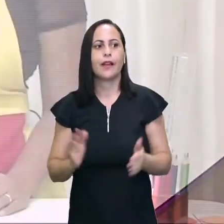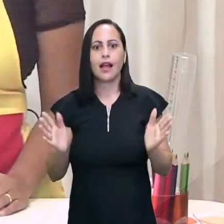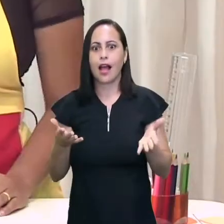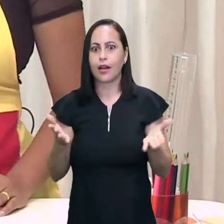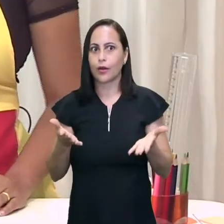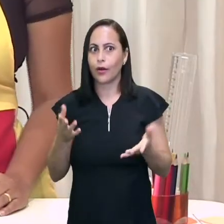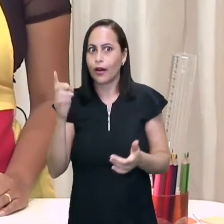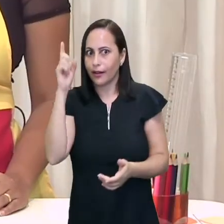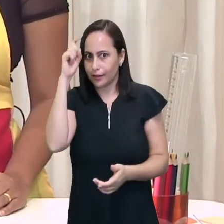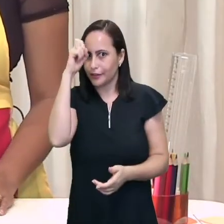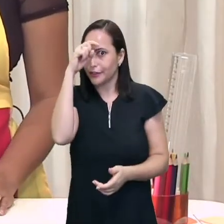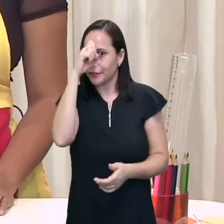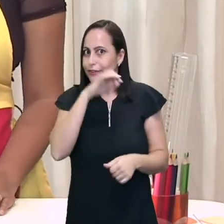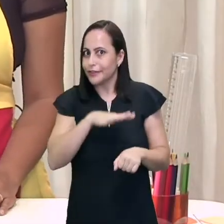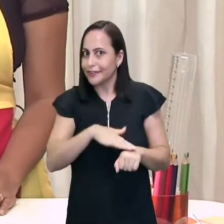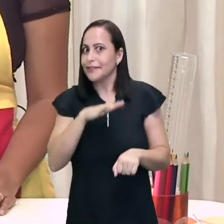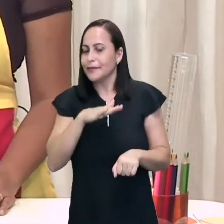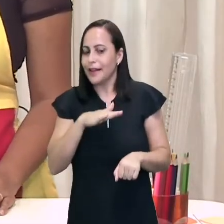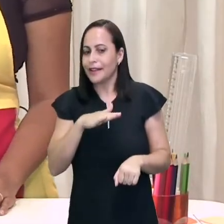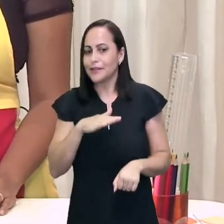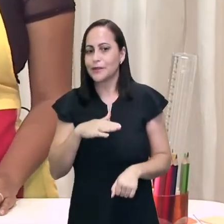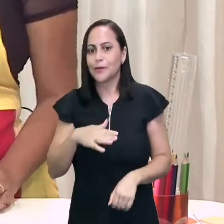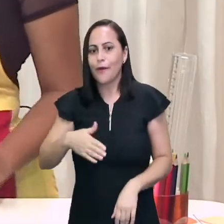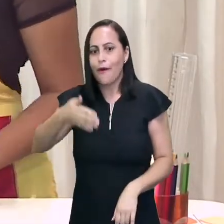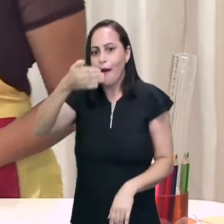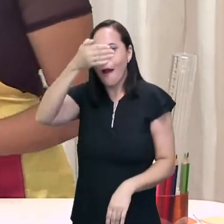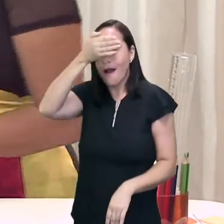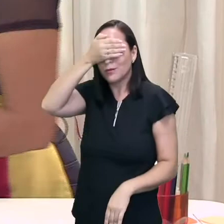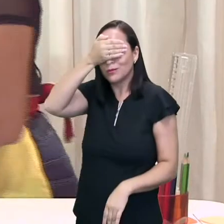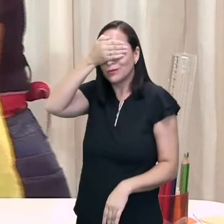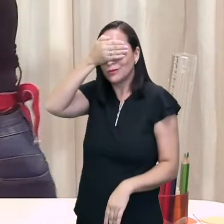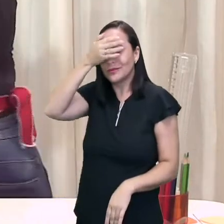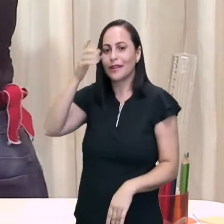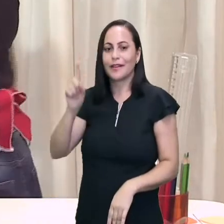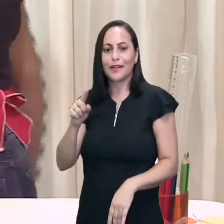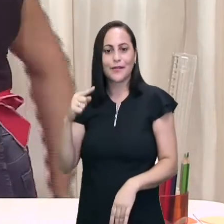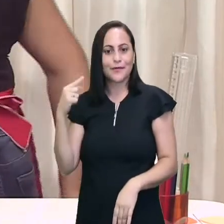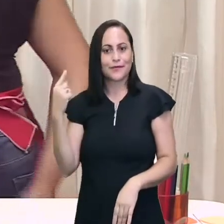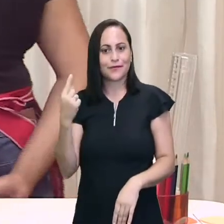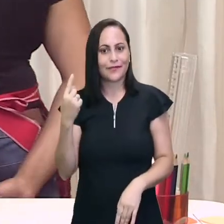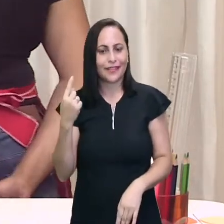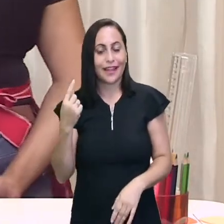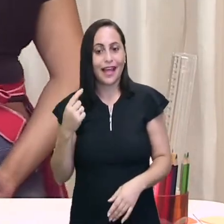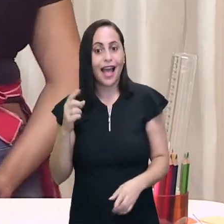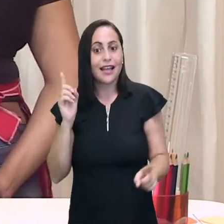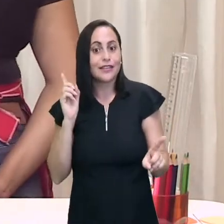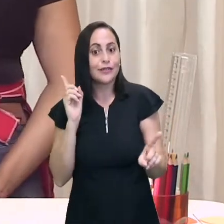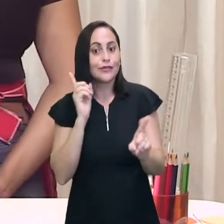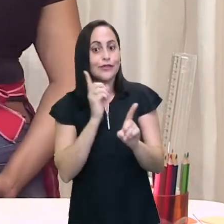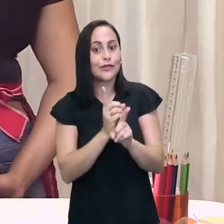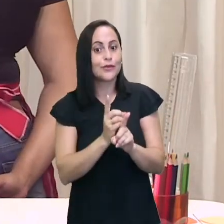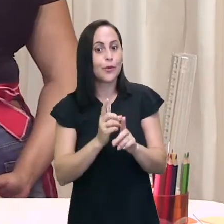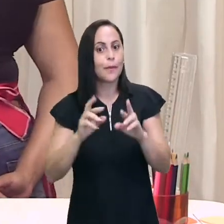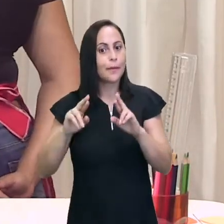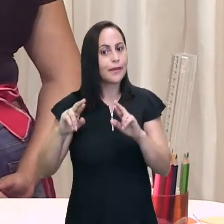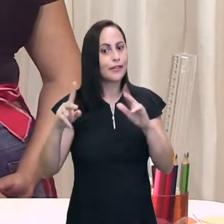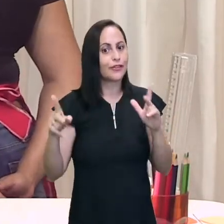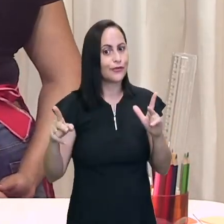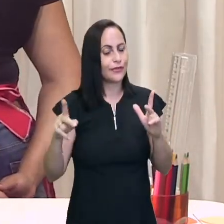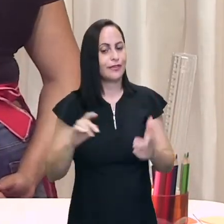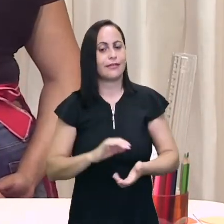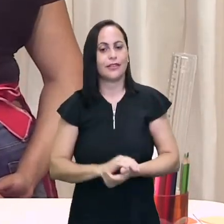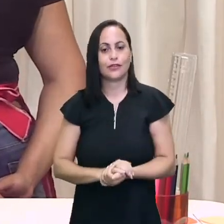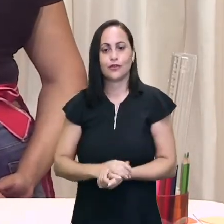mais difícil. Ela não vai ver. Ela vai virar. Ela vai ter que descobrir a diferença. Eu